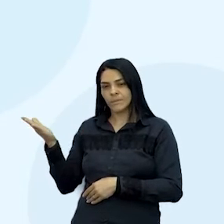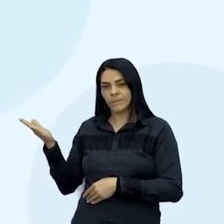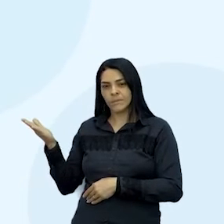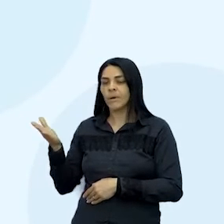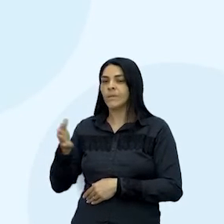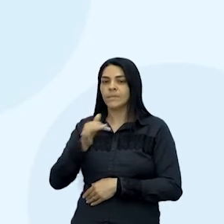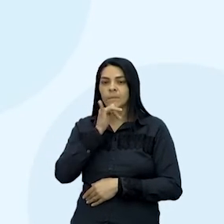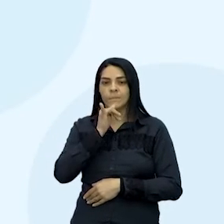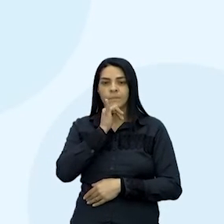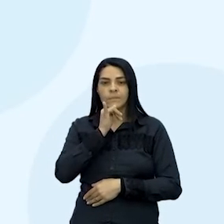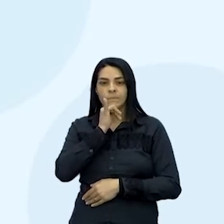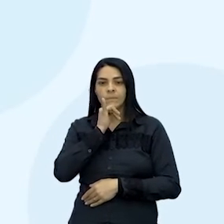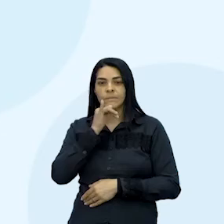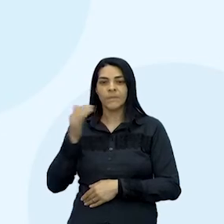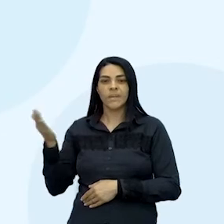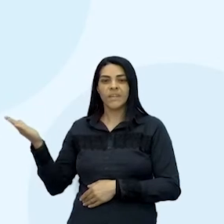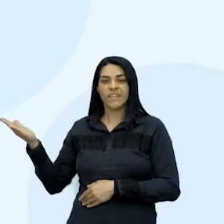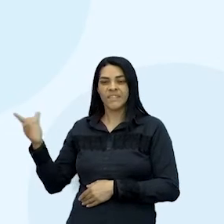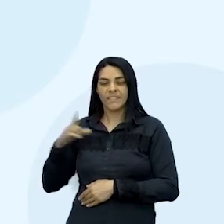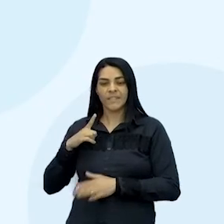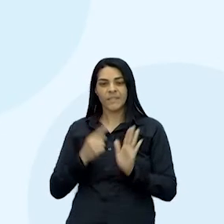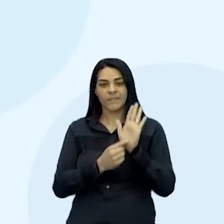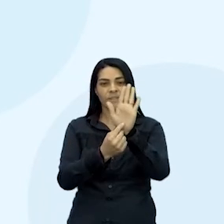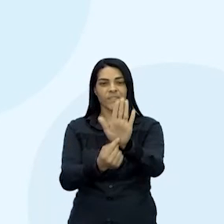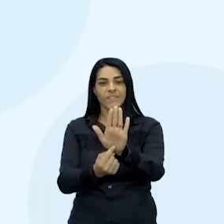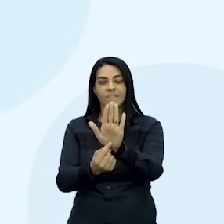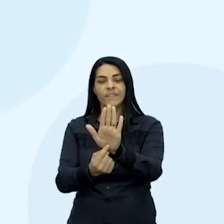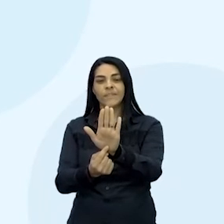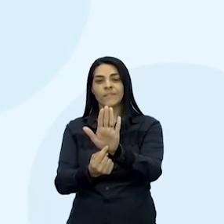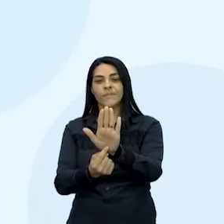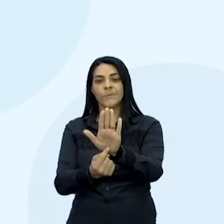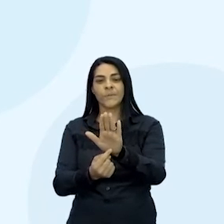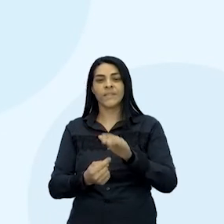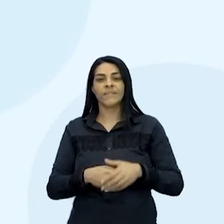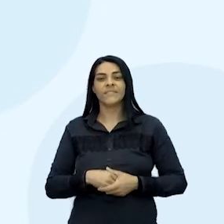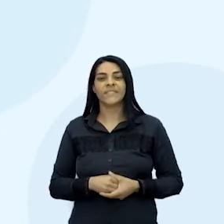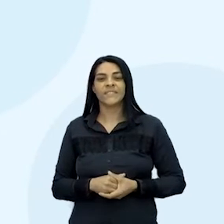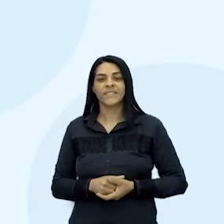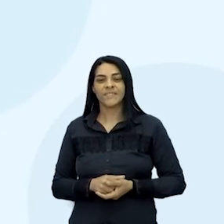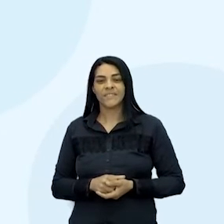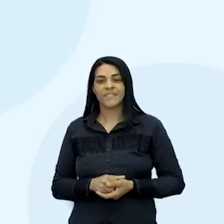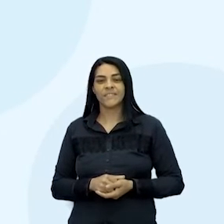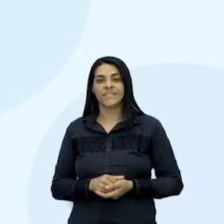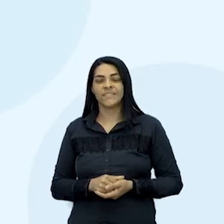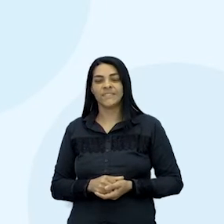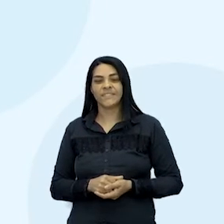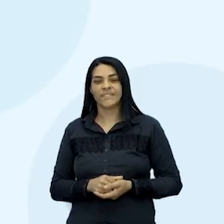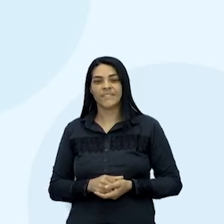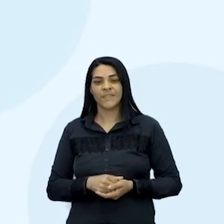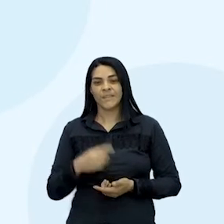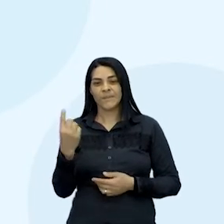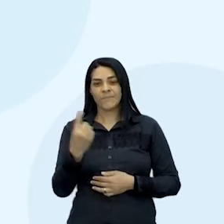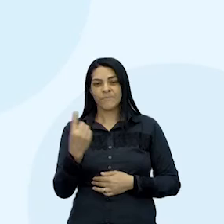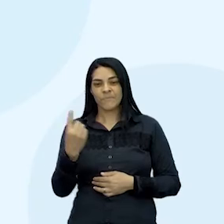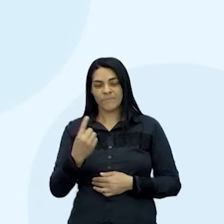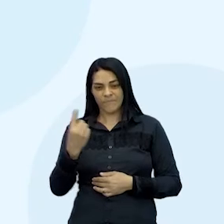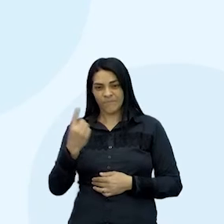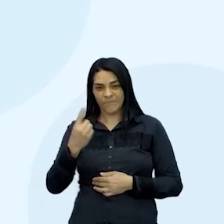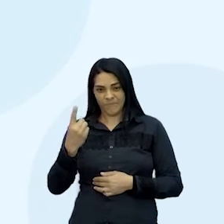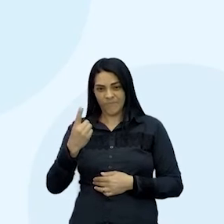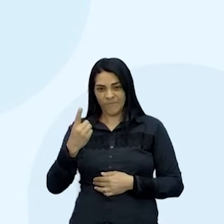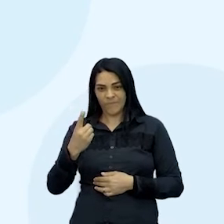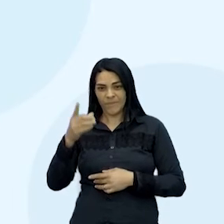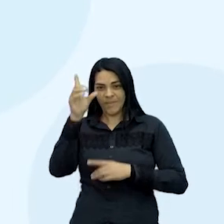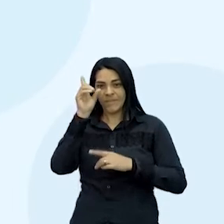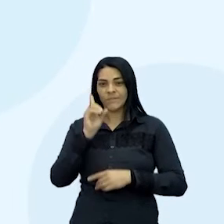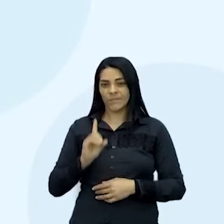aí outros. São algumas perguntinhas, né? E alguns tópicos aqui no caso. Então, o primeiro deles, os direitos